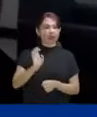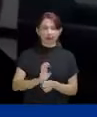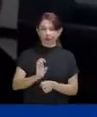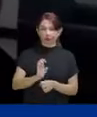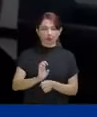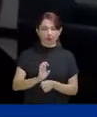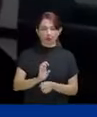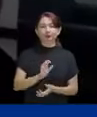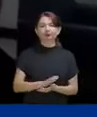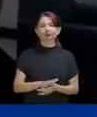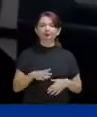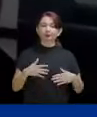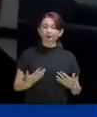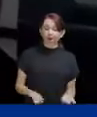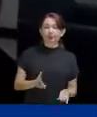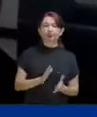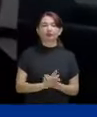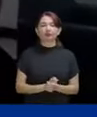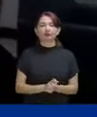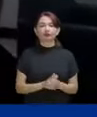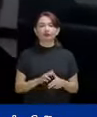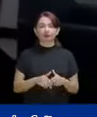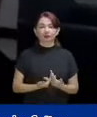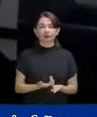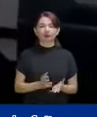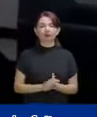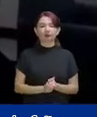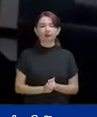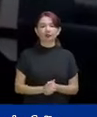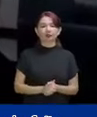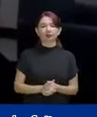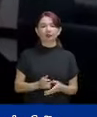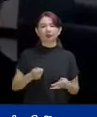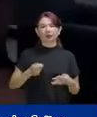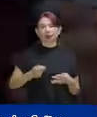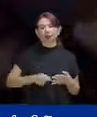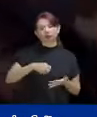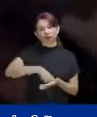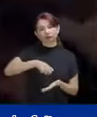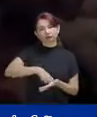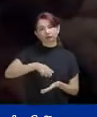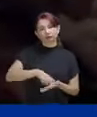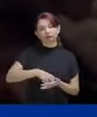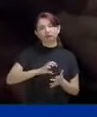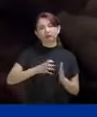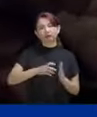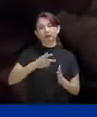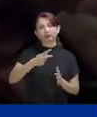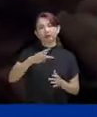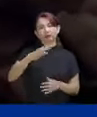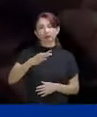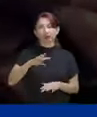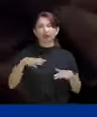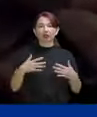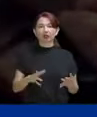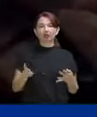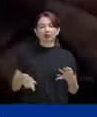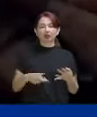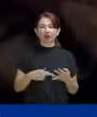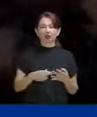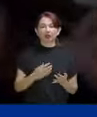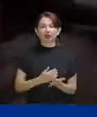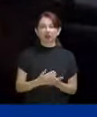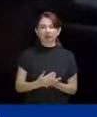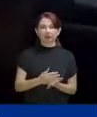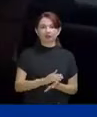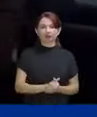dessa agremiação. Assim, ao afirmar ser inviável a punição da direção estadual do PT, requereu o acolhimento da preliminar para fins de